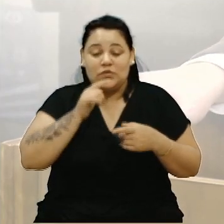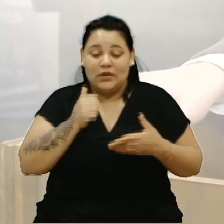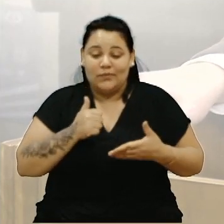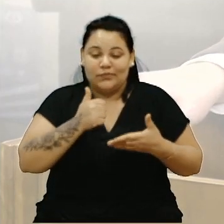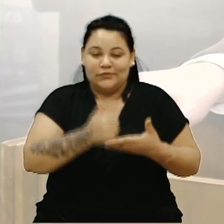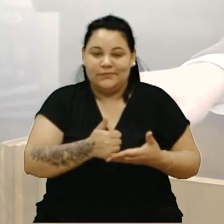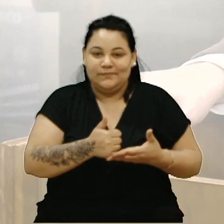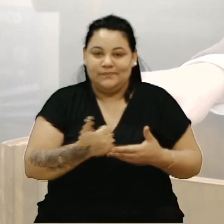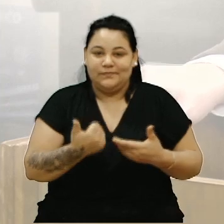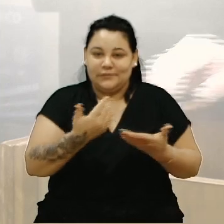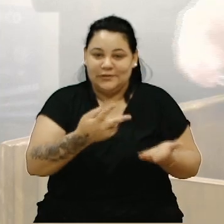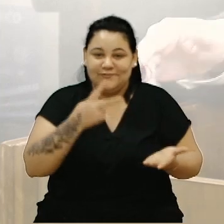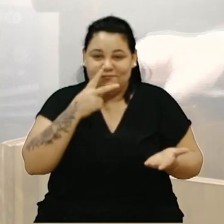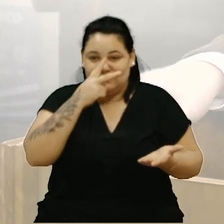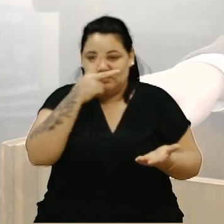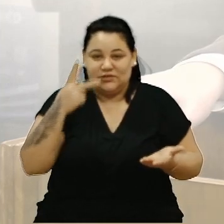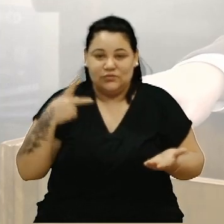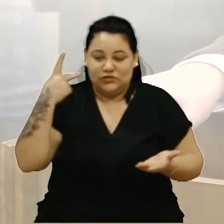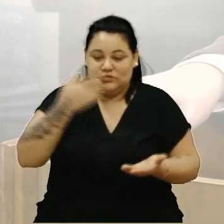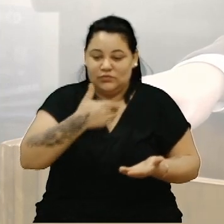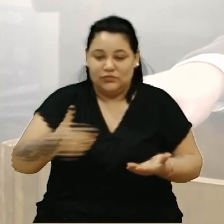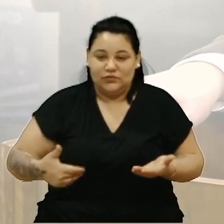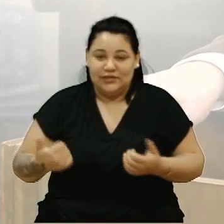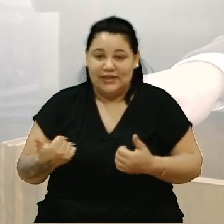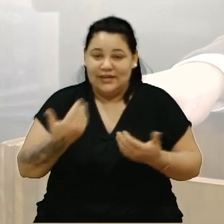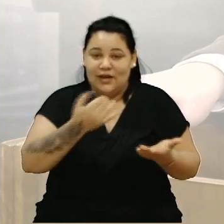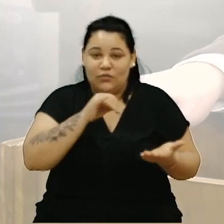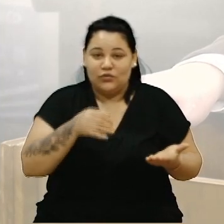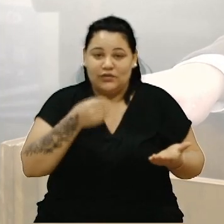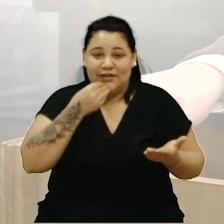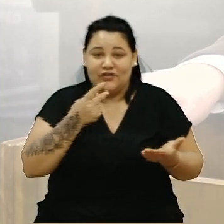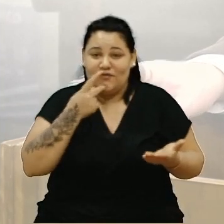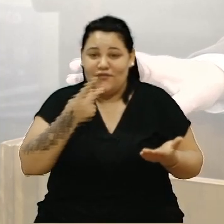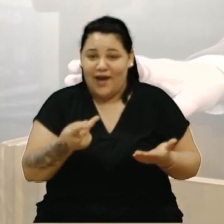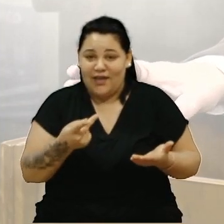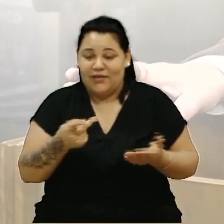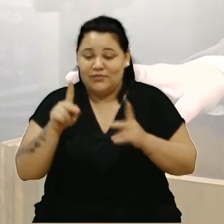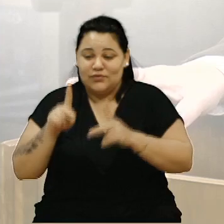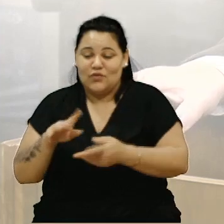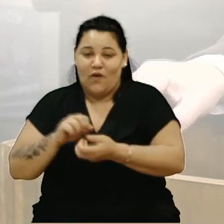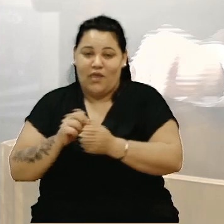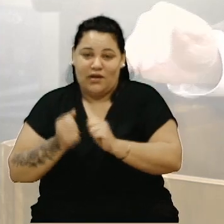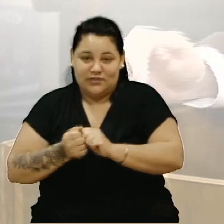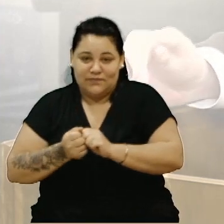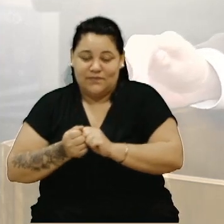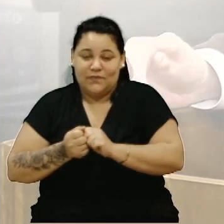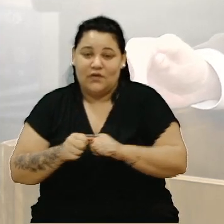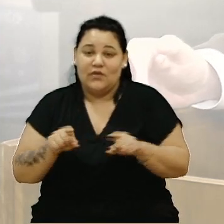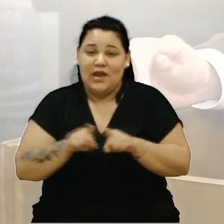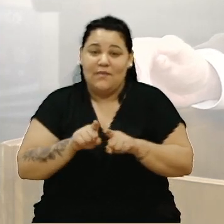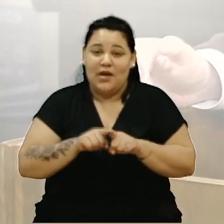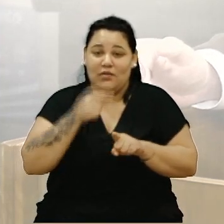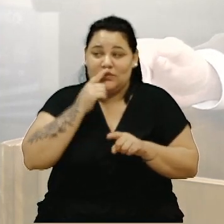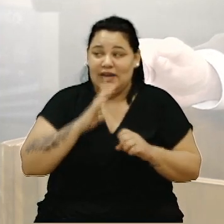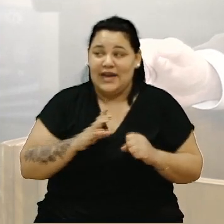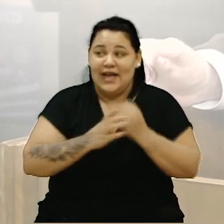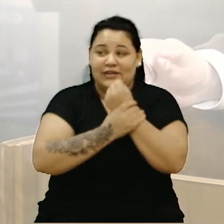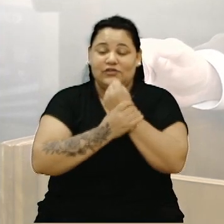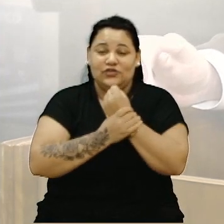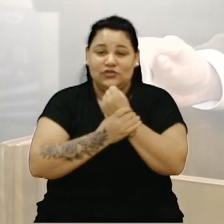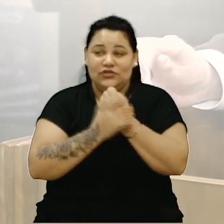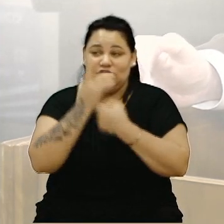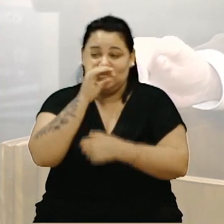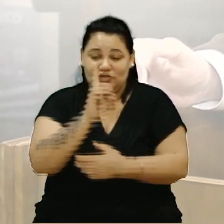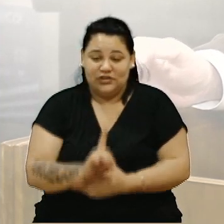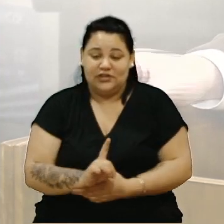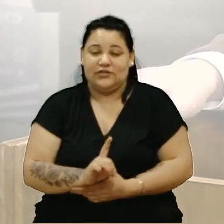fortalecer políticas públicas e dar voz também aos artesãos. Seu trabalho é garantir direitos,